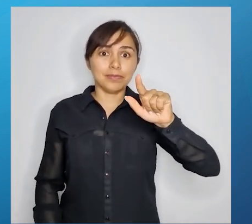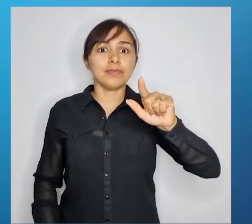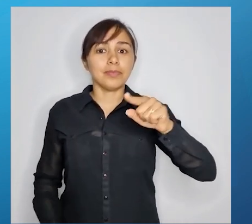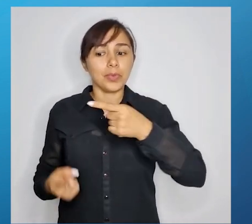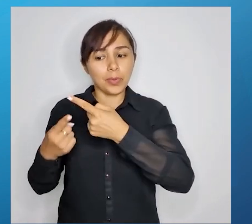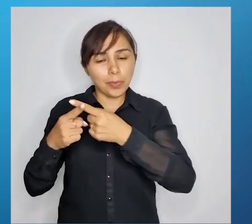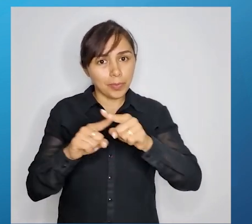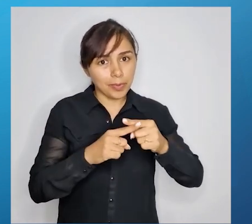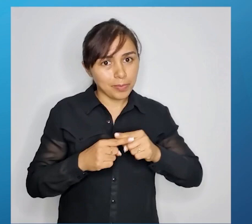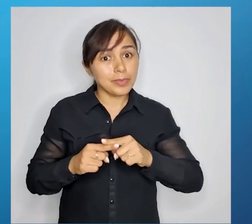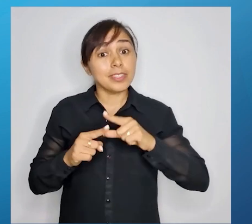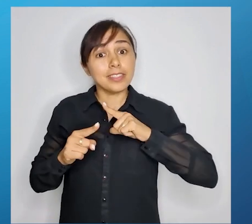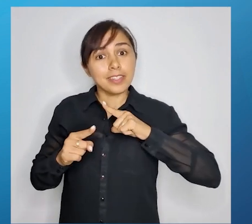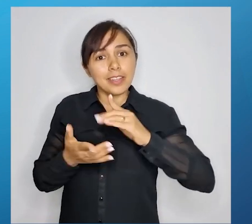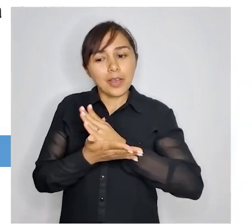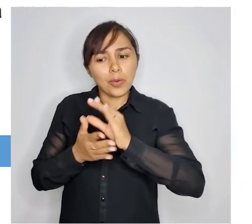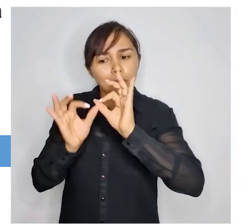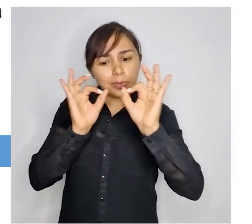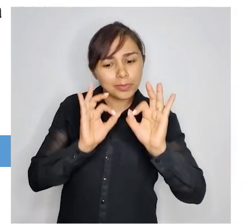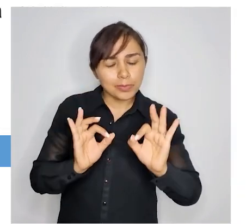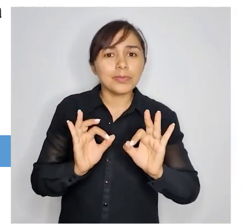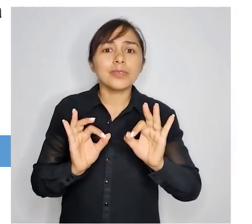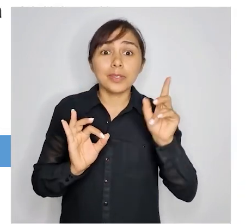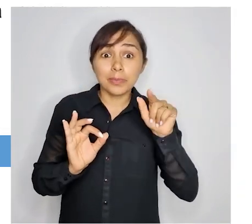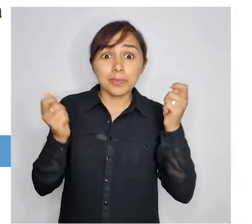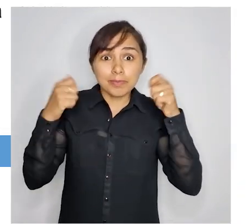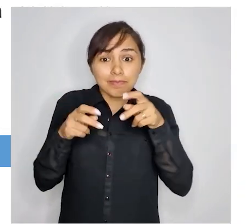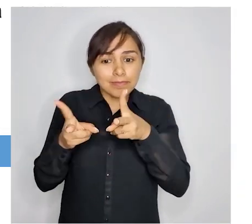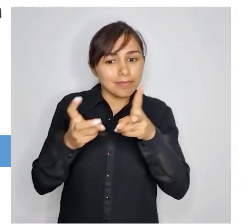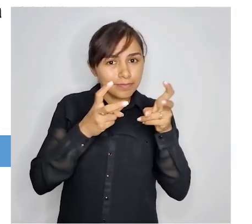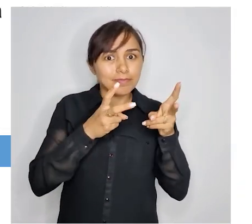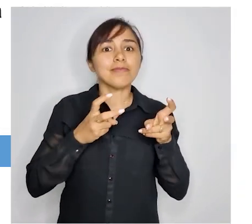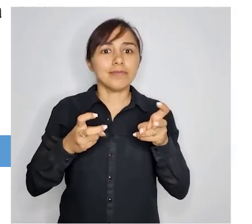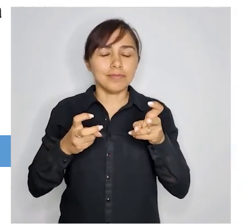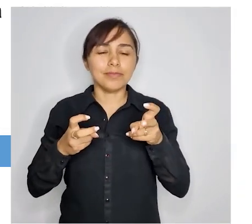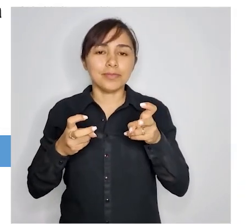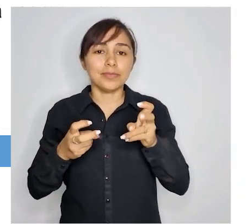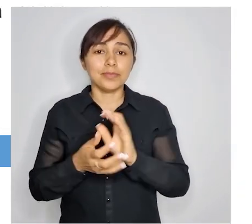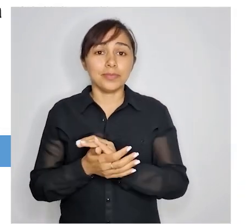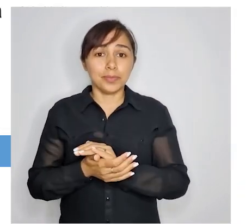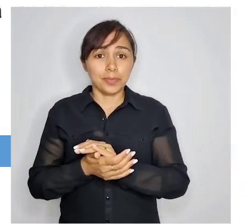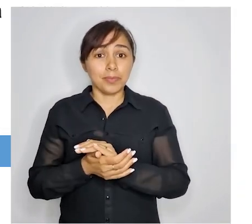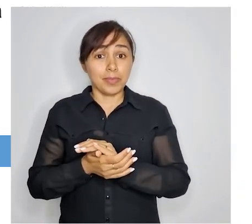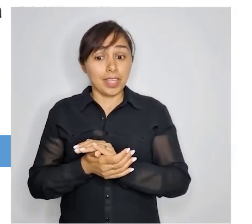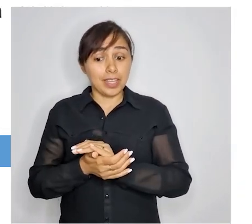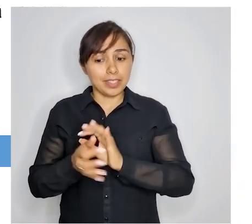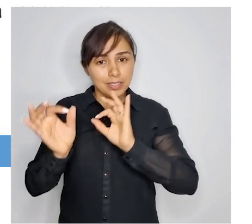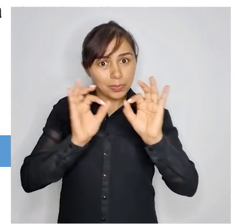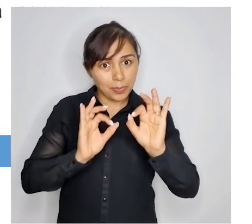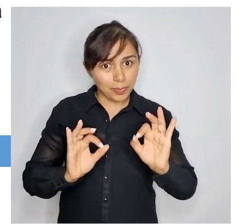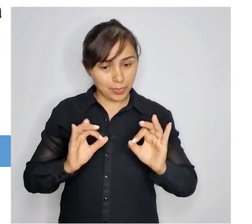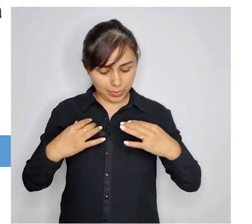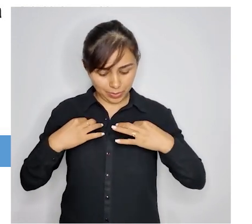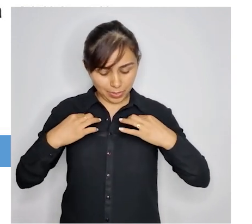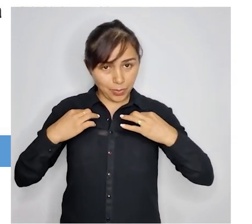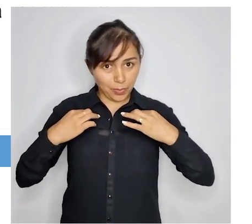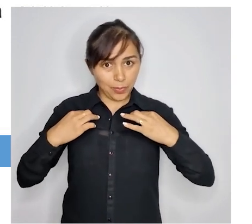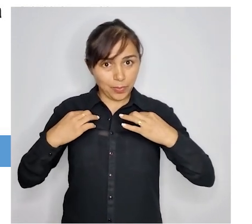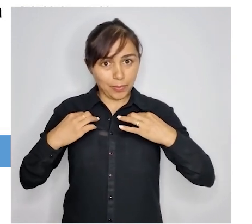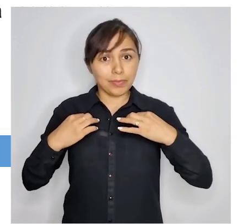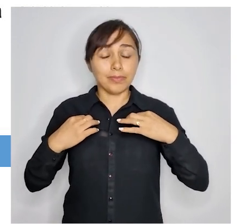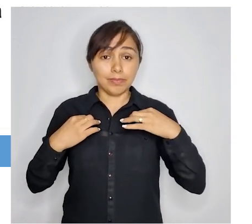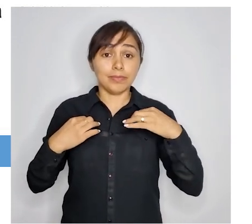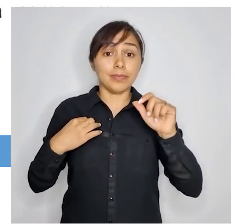vazios, que são os furinhos que podemos observar nas roupas feitas por esse material. Esses espaços são ocupados por ar,